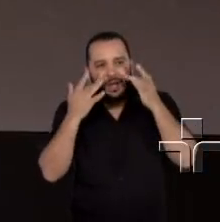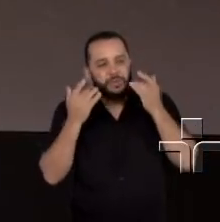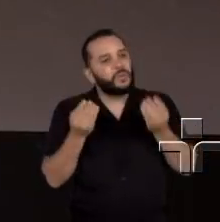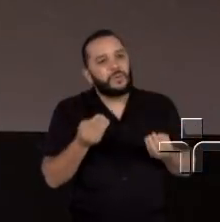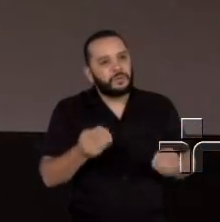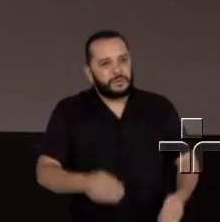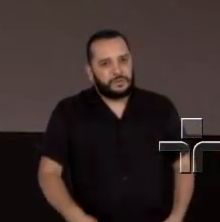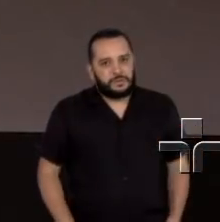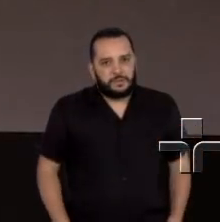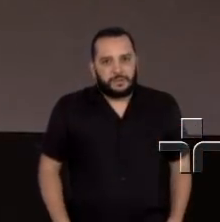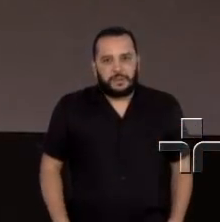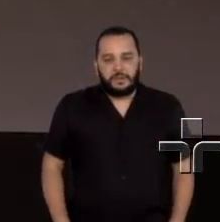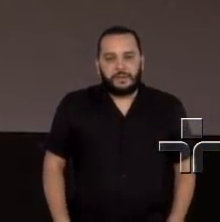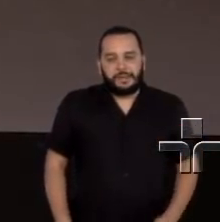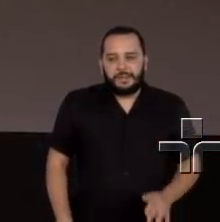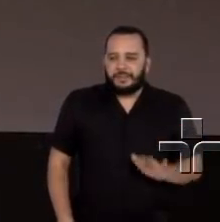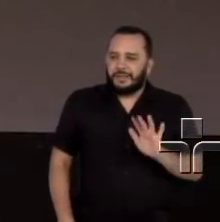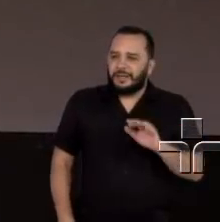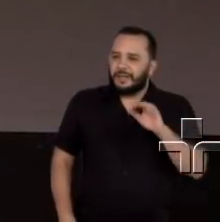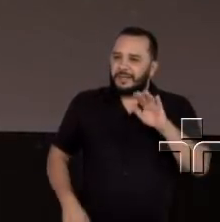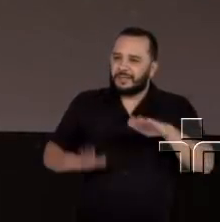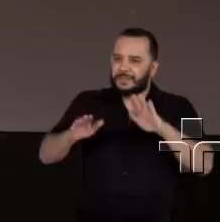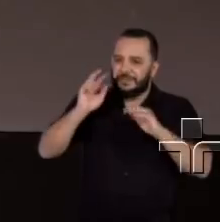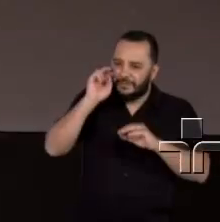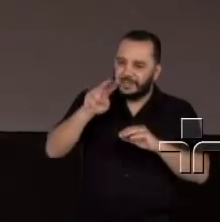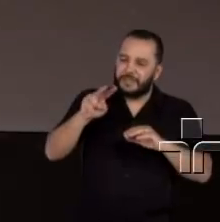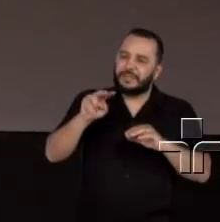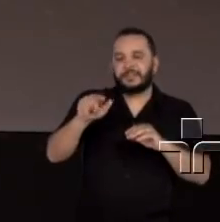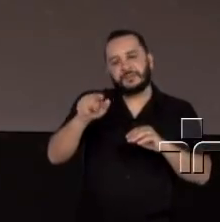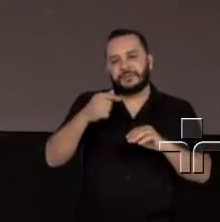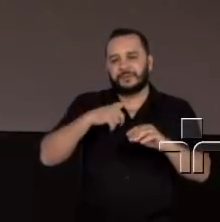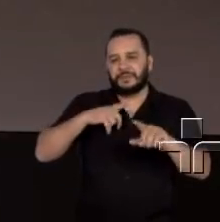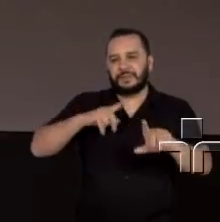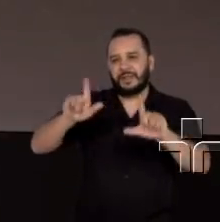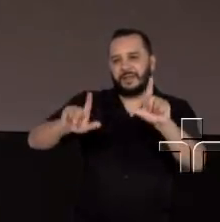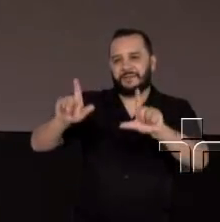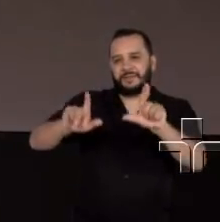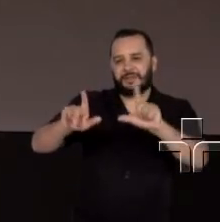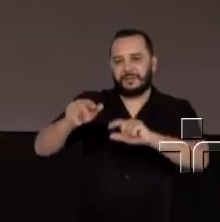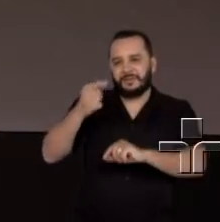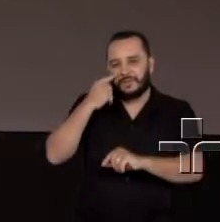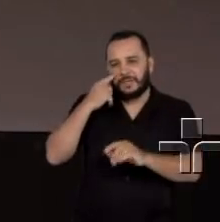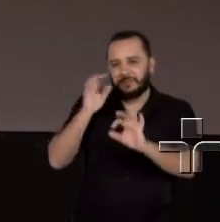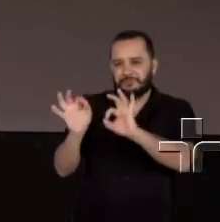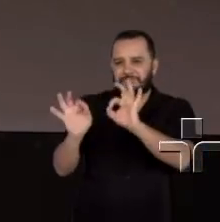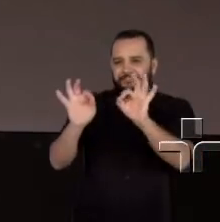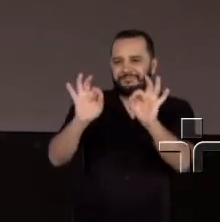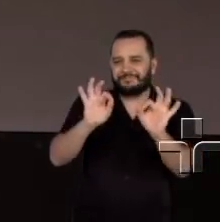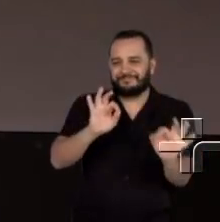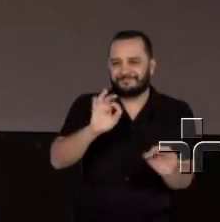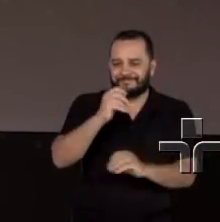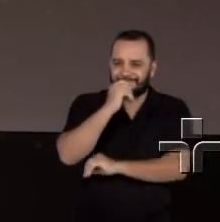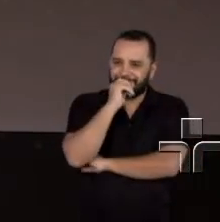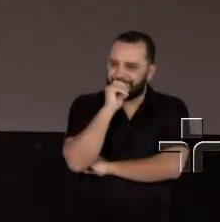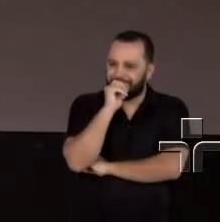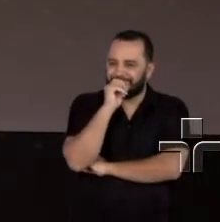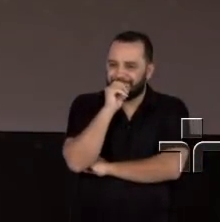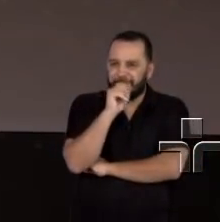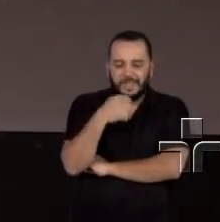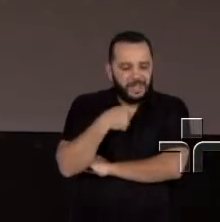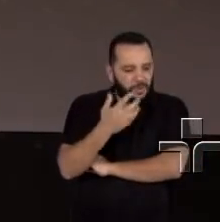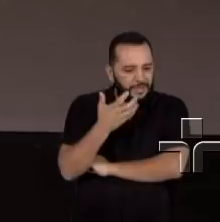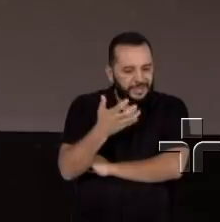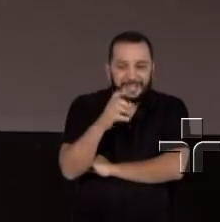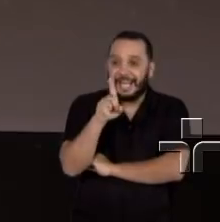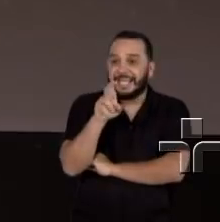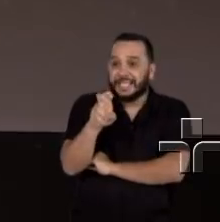Eu, às vezes, pego uma cena de televisão e falo assim, como eu queria ter 15 dias para ensaiar essa